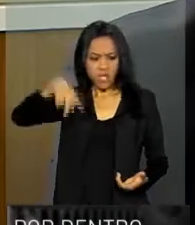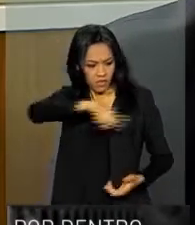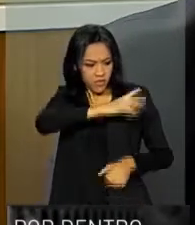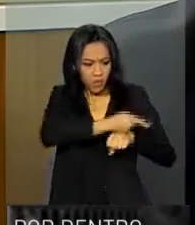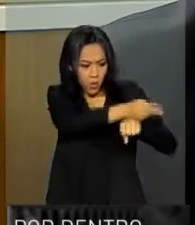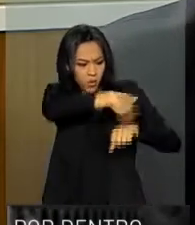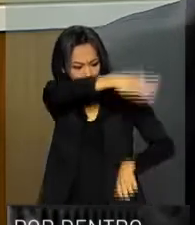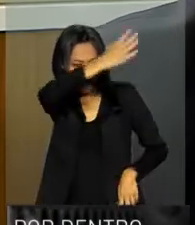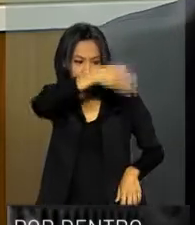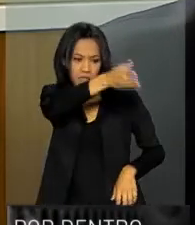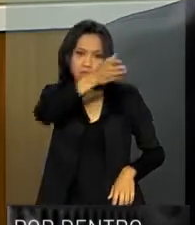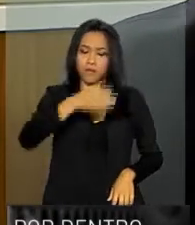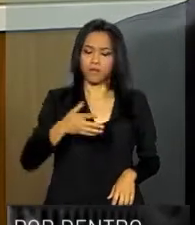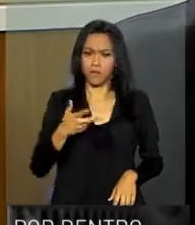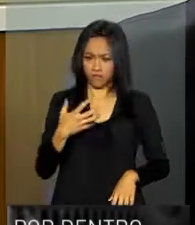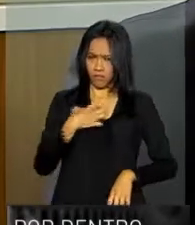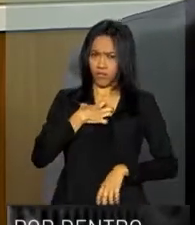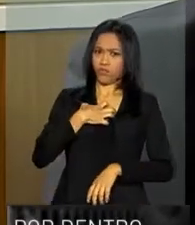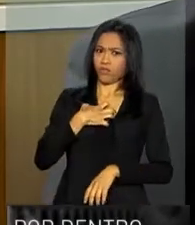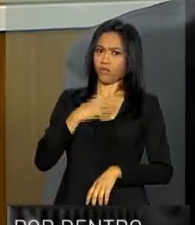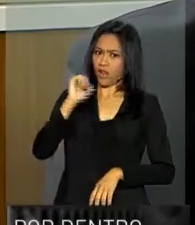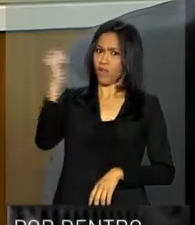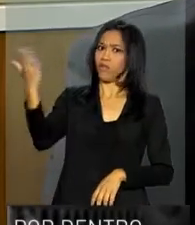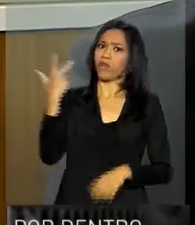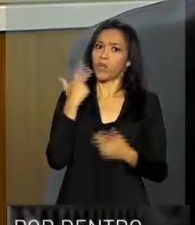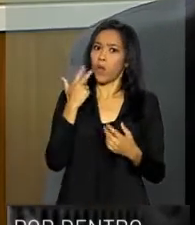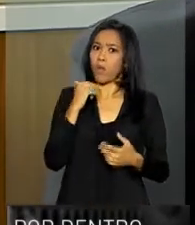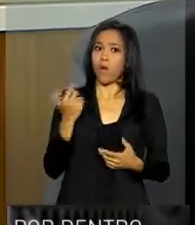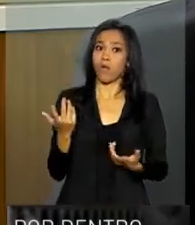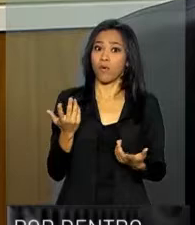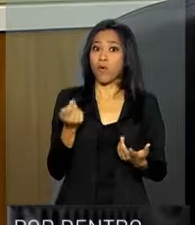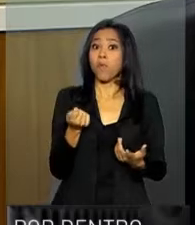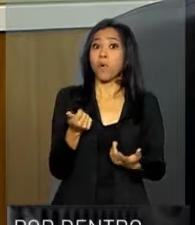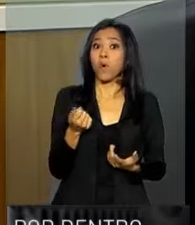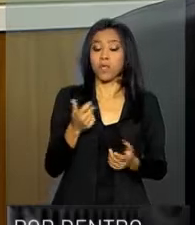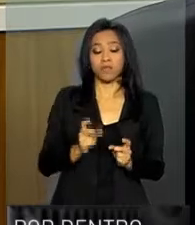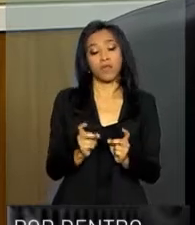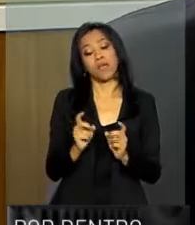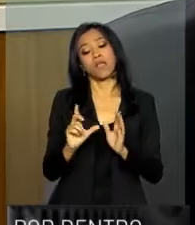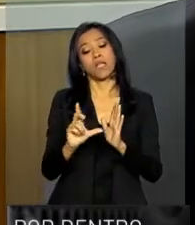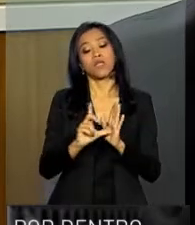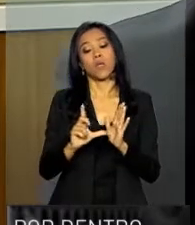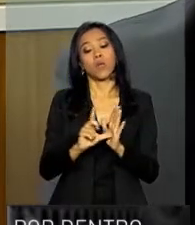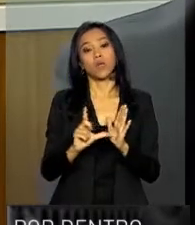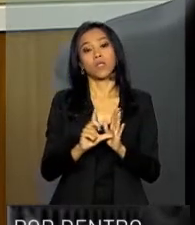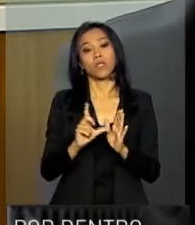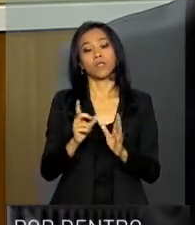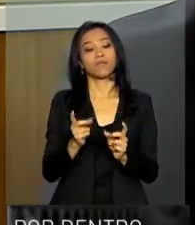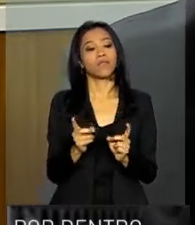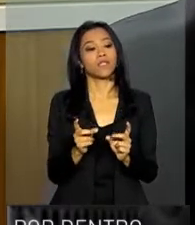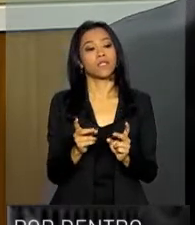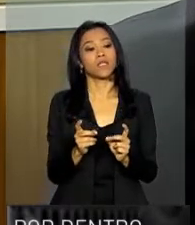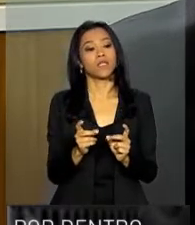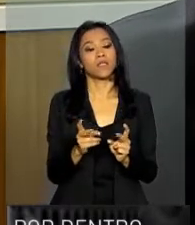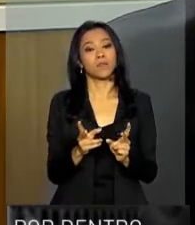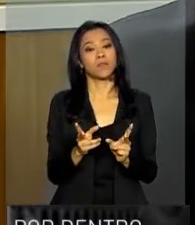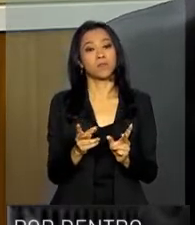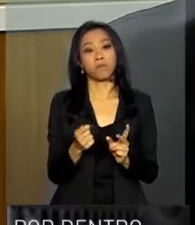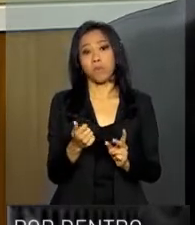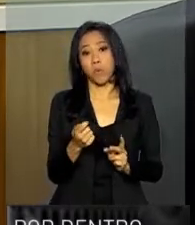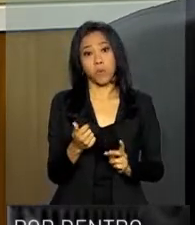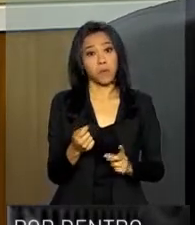não sou eu né isso é lá fora é comum é poucos vendedores nas lojas em baixa e baixa é